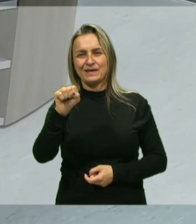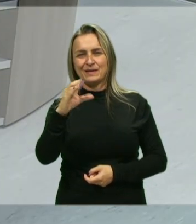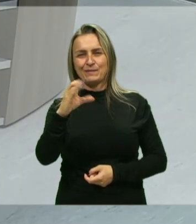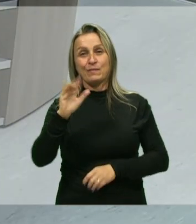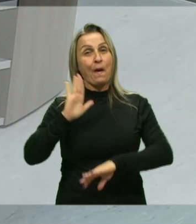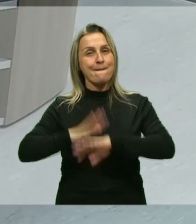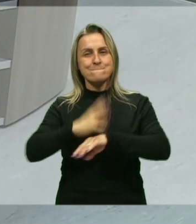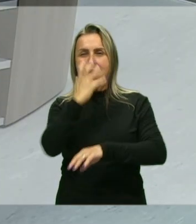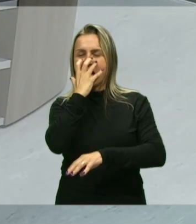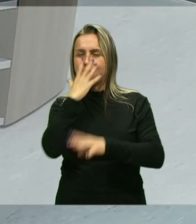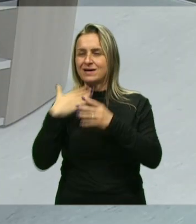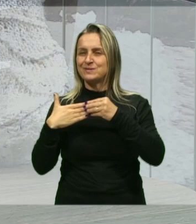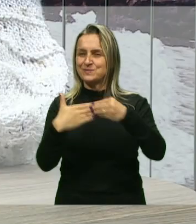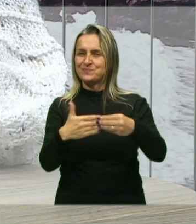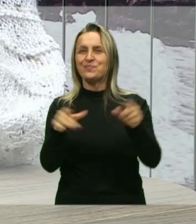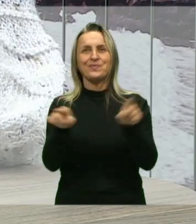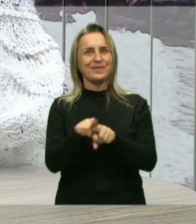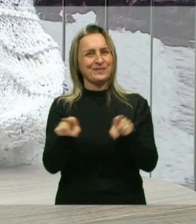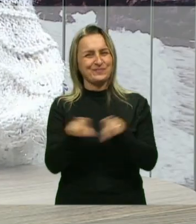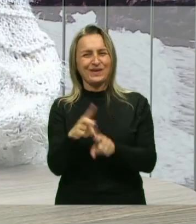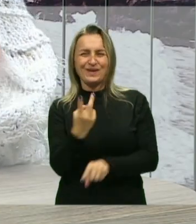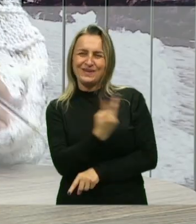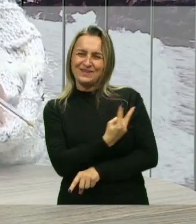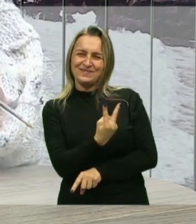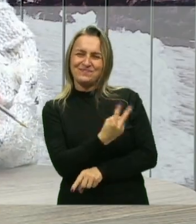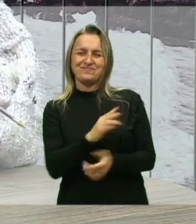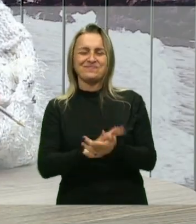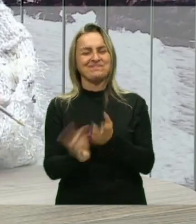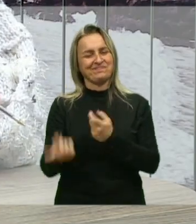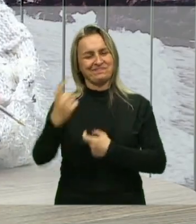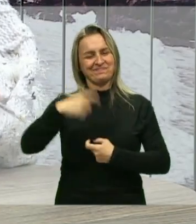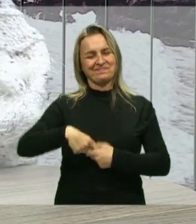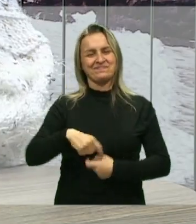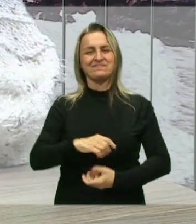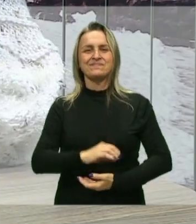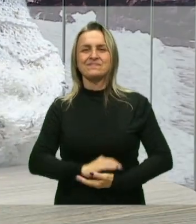também com o Hudson e com a Ana. Essa música eu já volto.